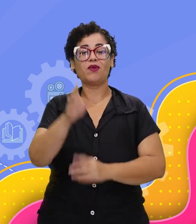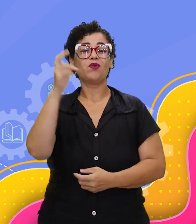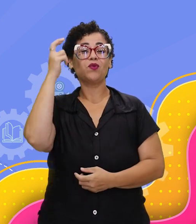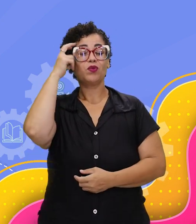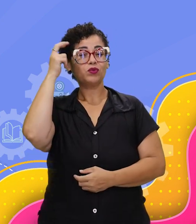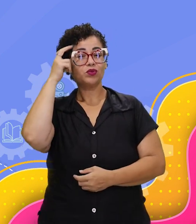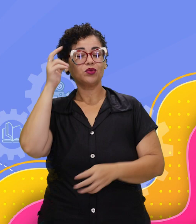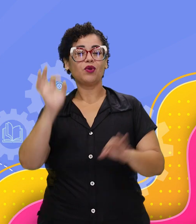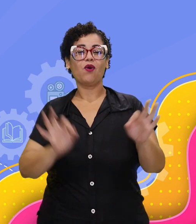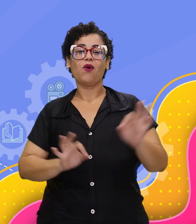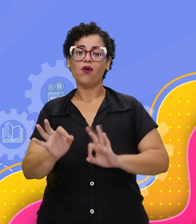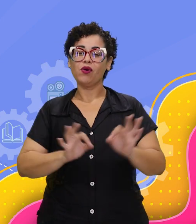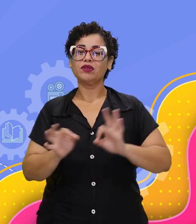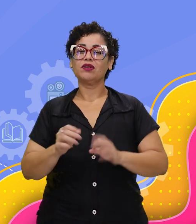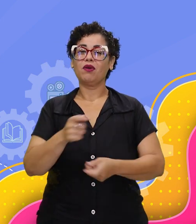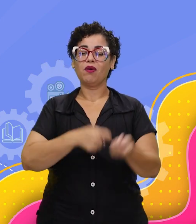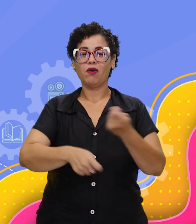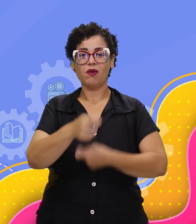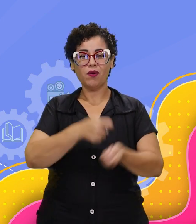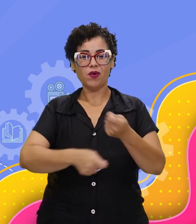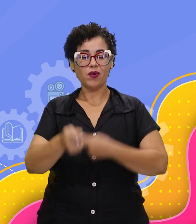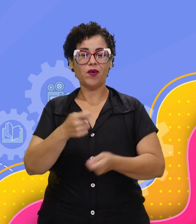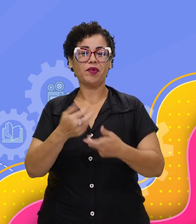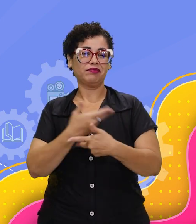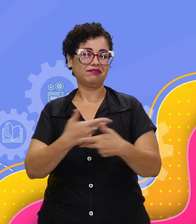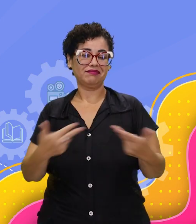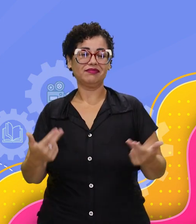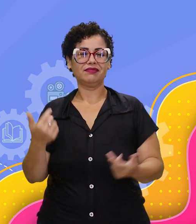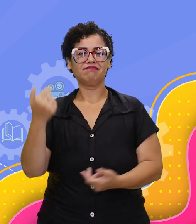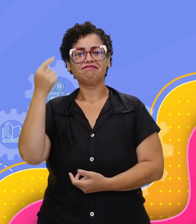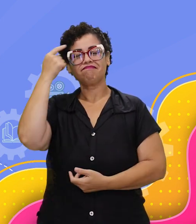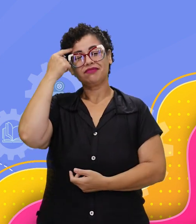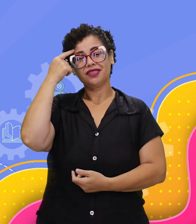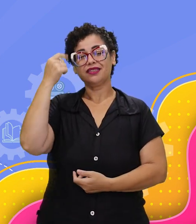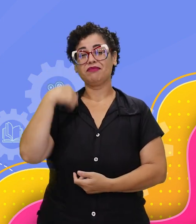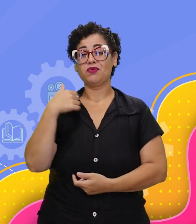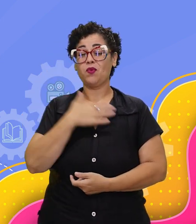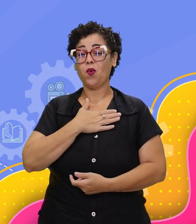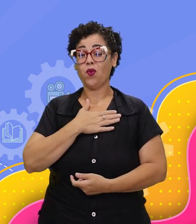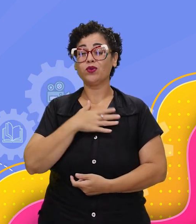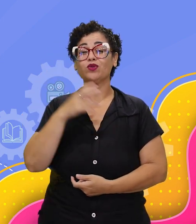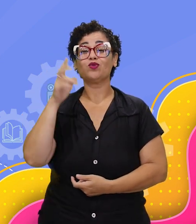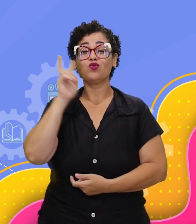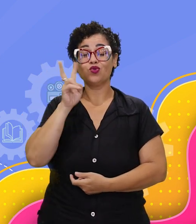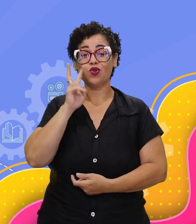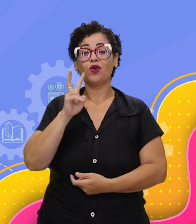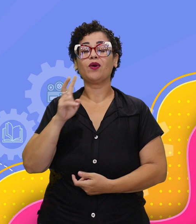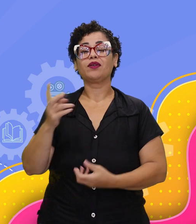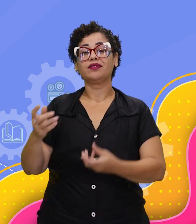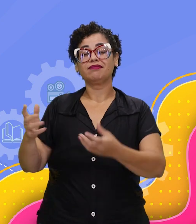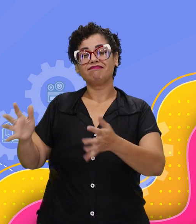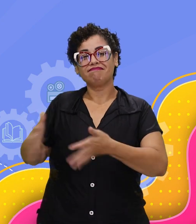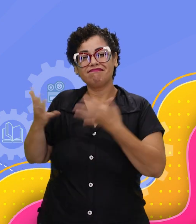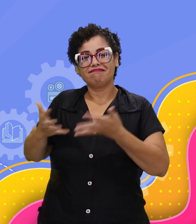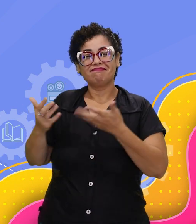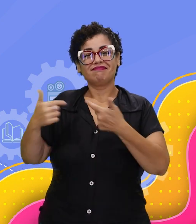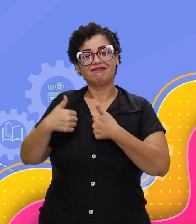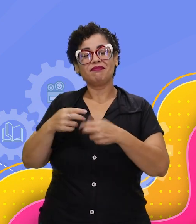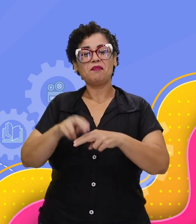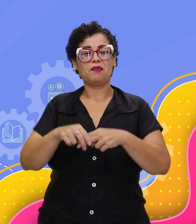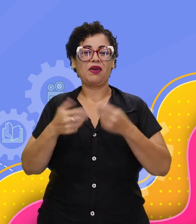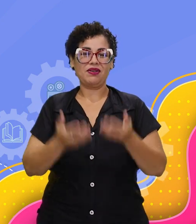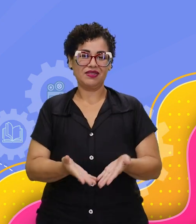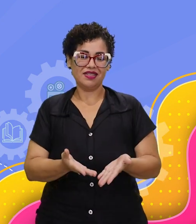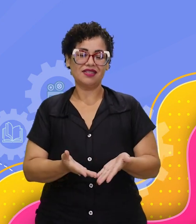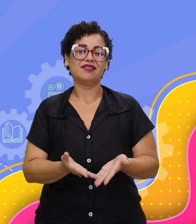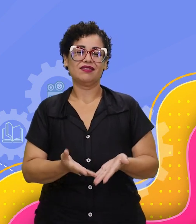das organizações econômicas. E eu penso que o meu gosto pela história foi muito movido sempre por isso, por